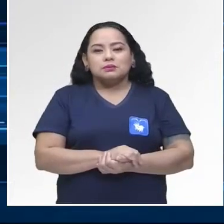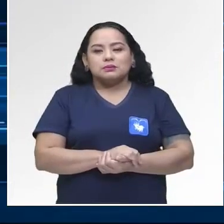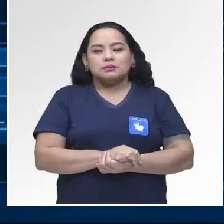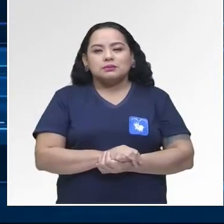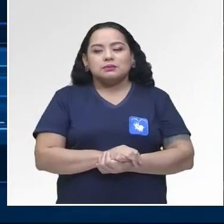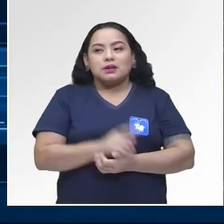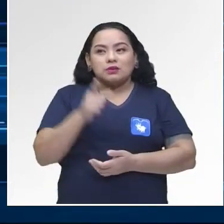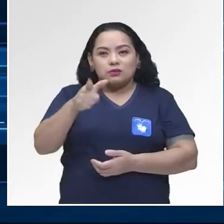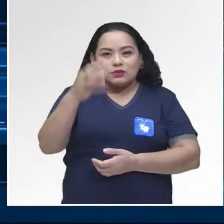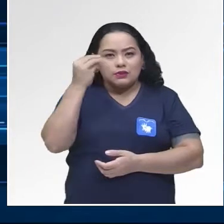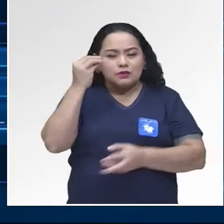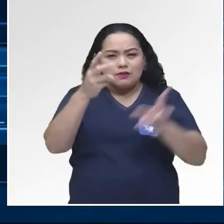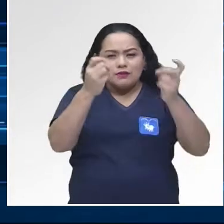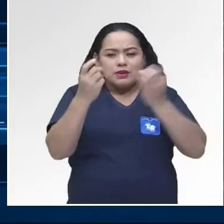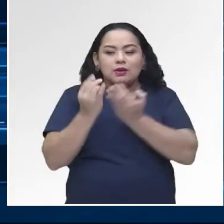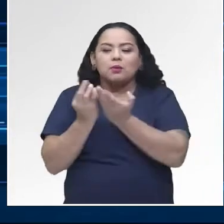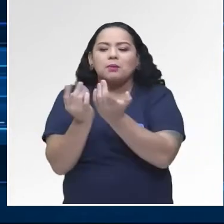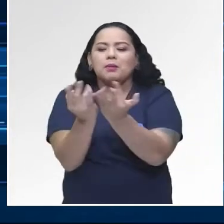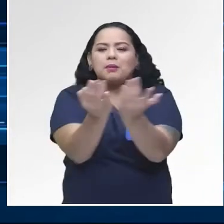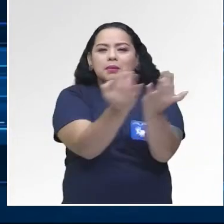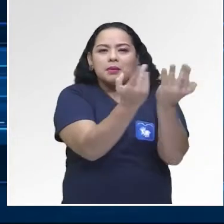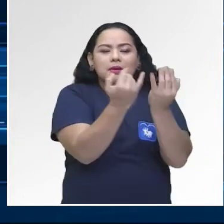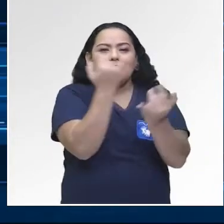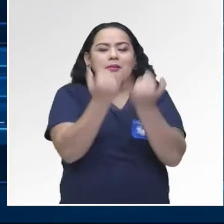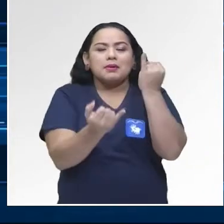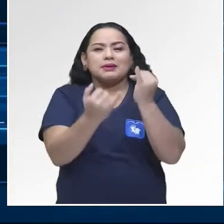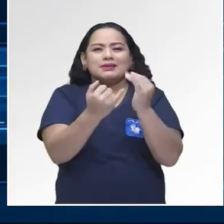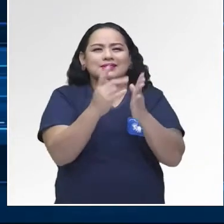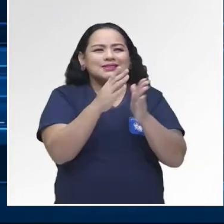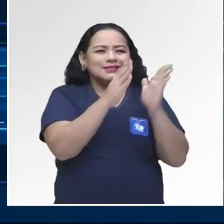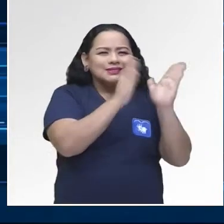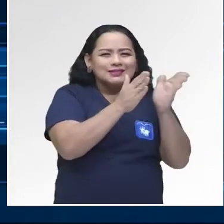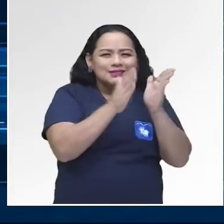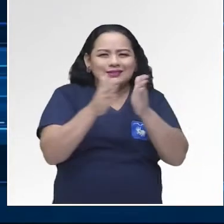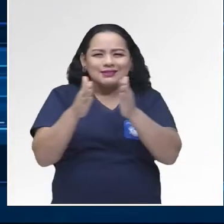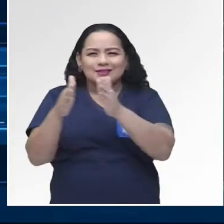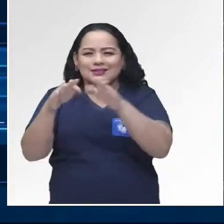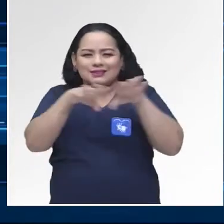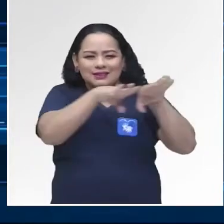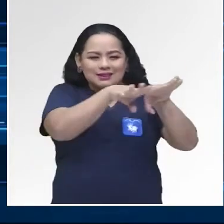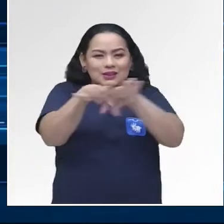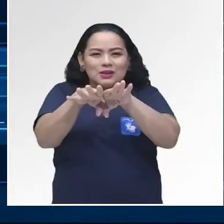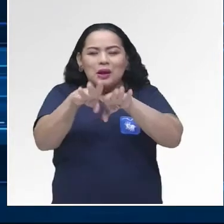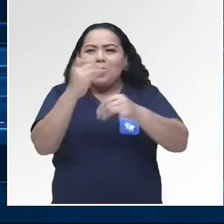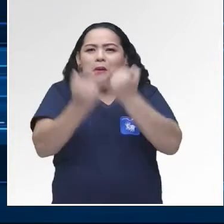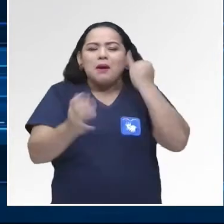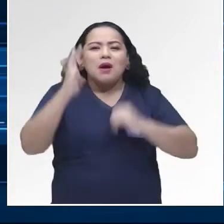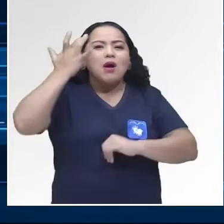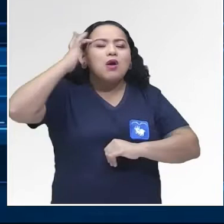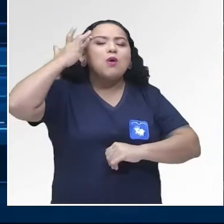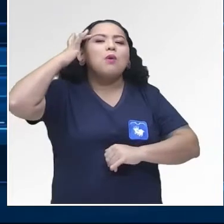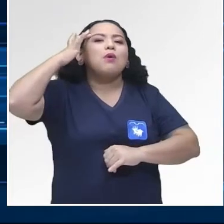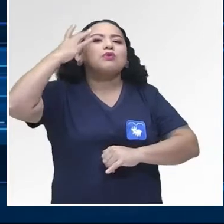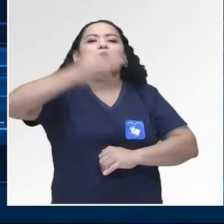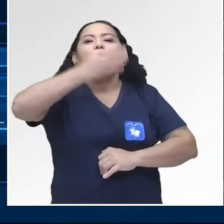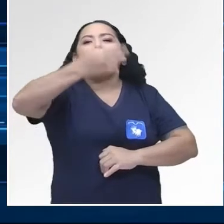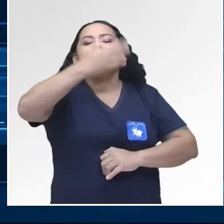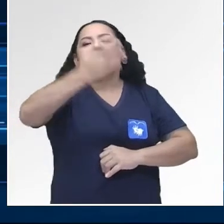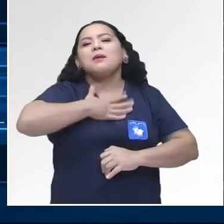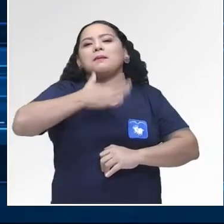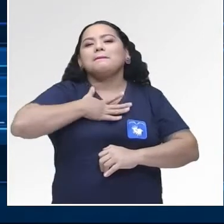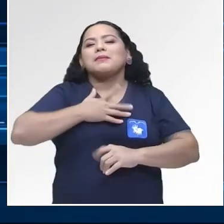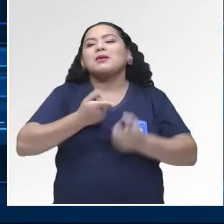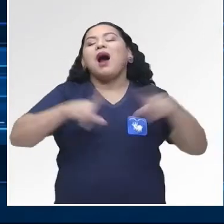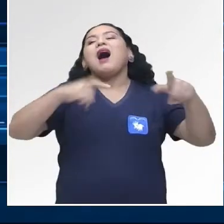Então vejam vocês que o senso comum está nessa linha, né? Eu acho, é a minha opinião. Ah, mas